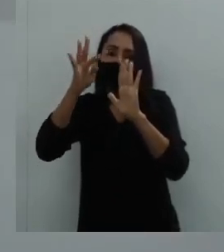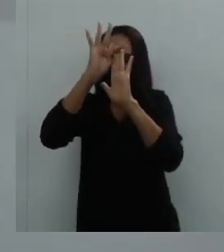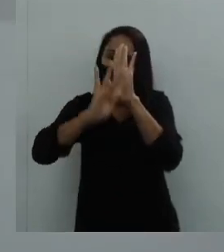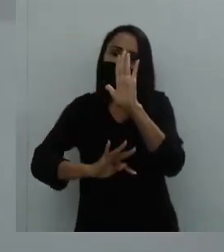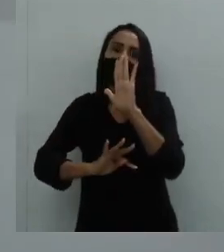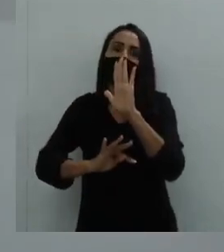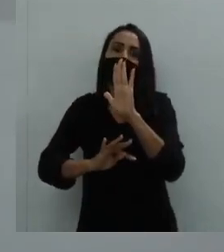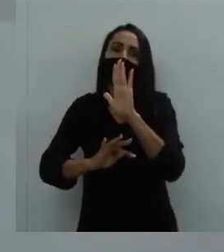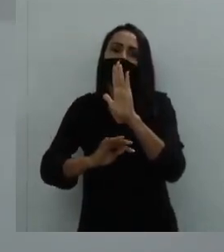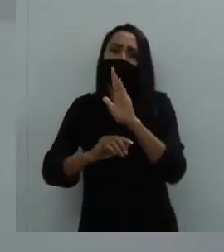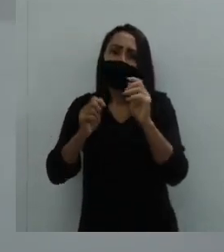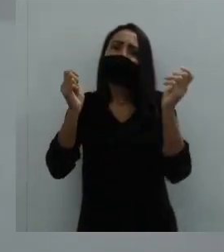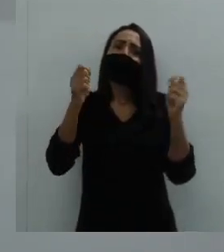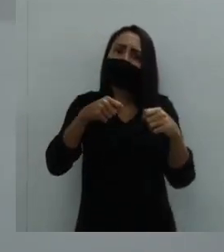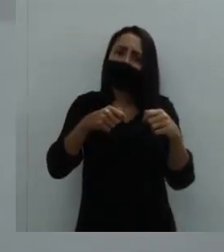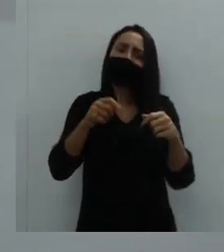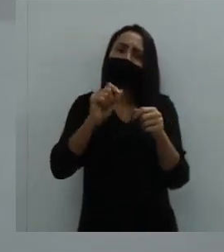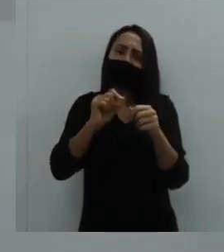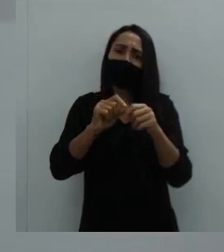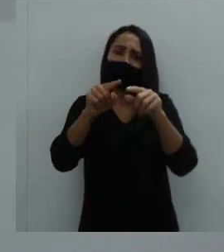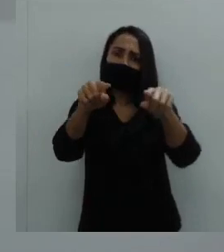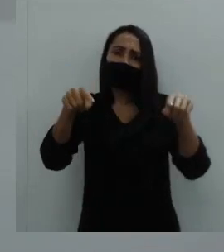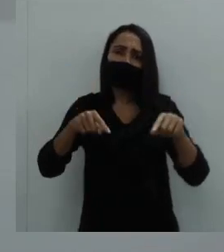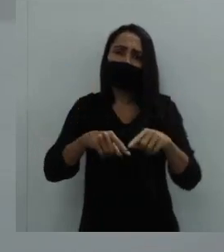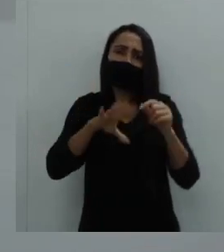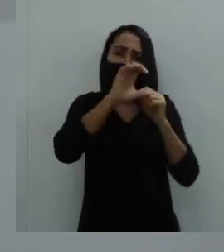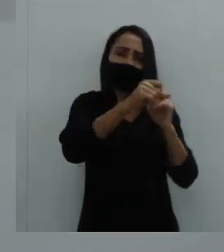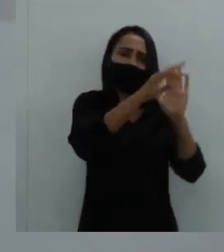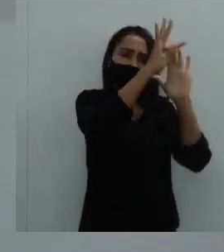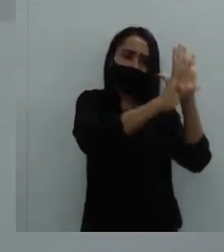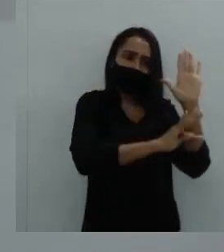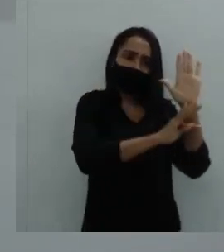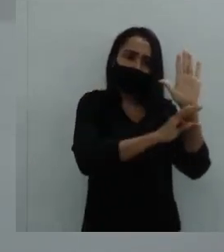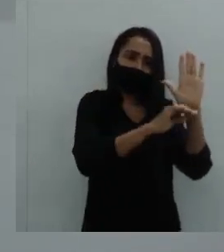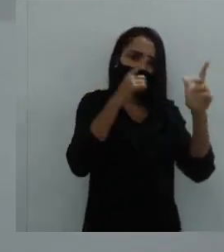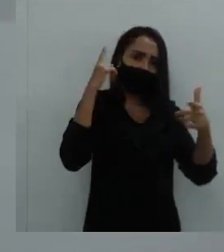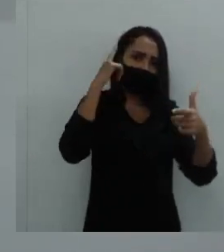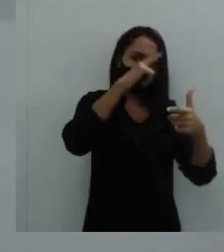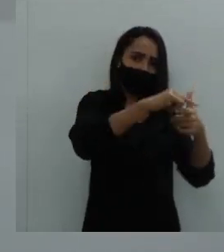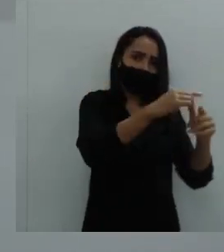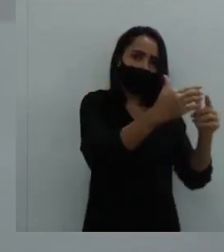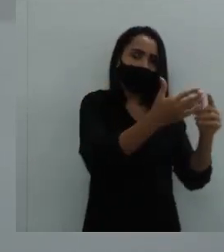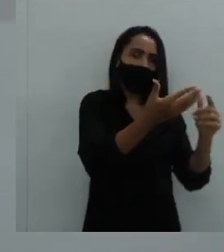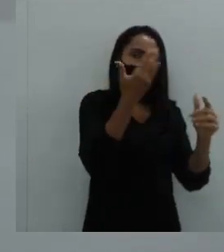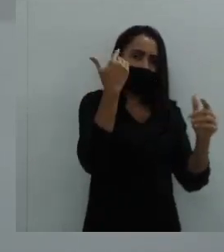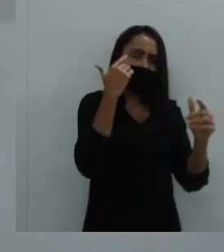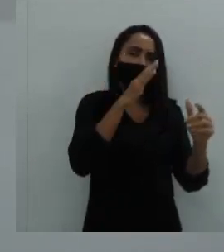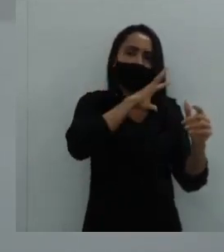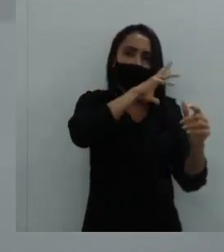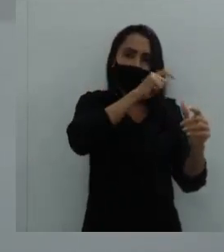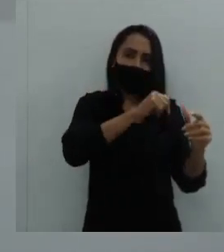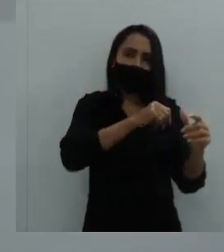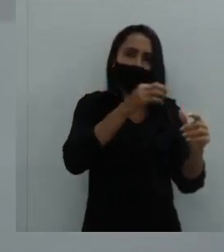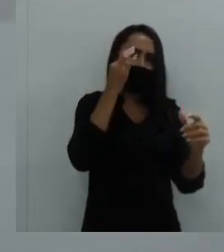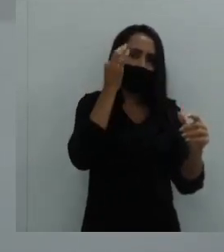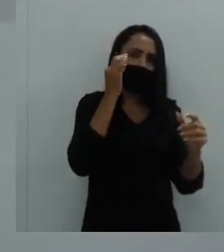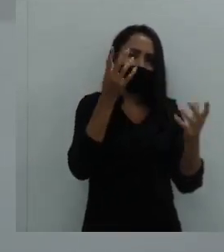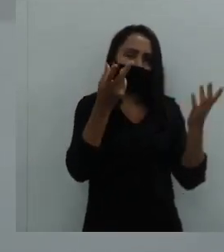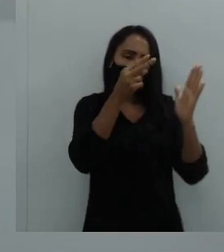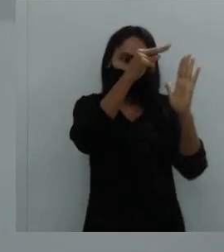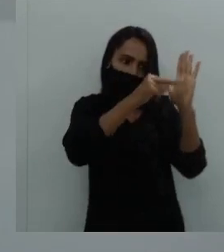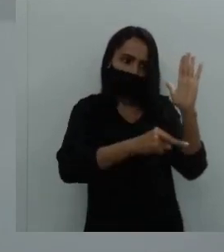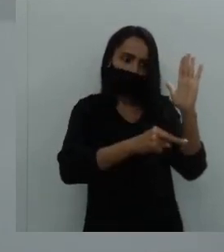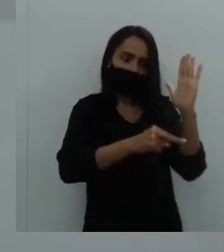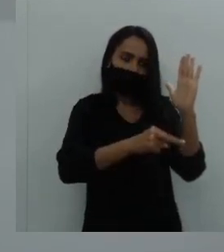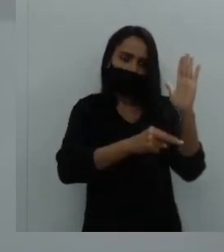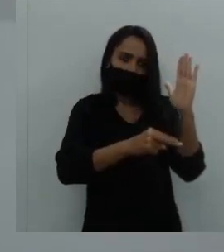podem fazer isso em sala de aula. Pegar o texto O Leão e o Ratinho, conhecer, certo? Vocês vão conhecer o texto